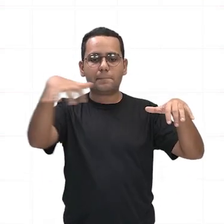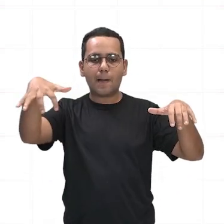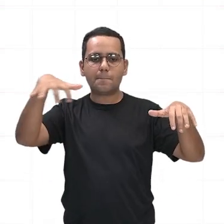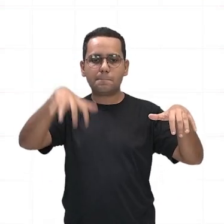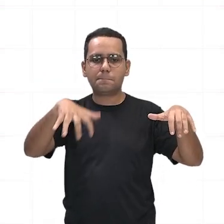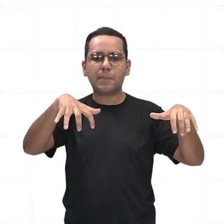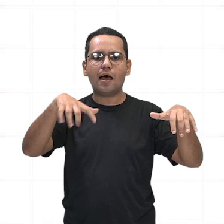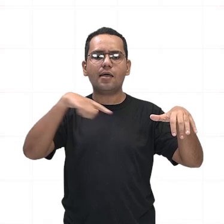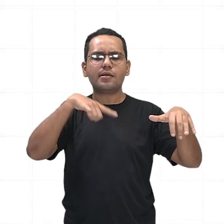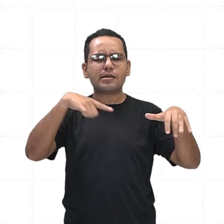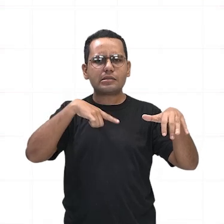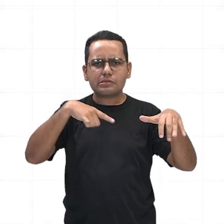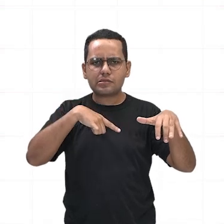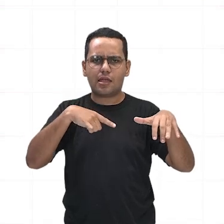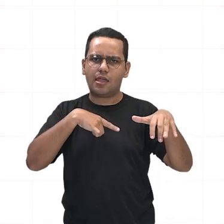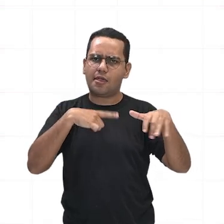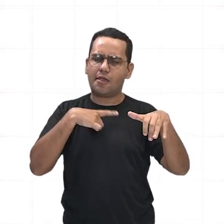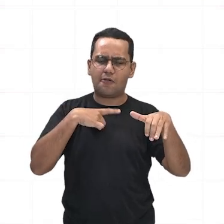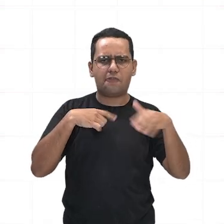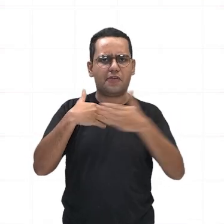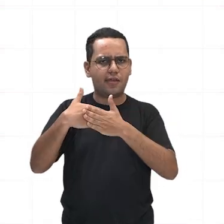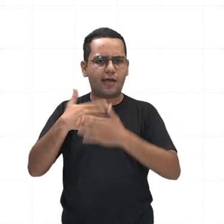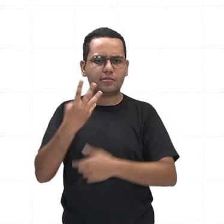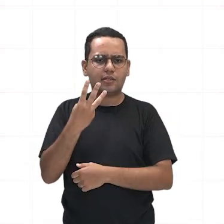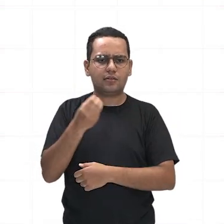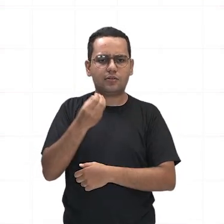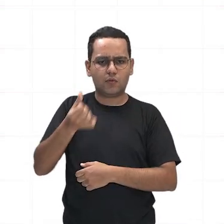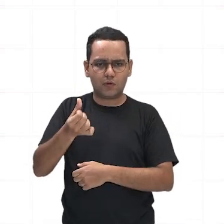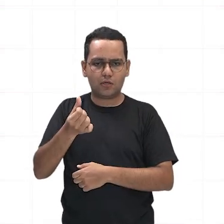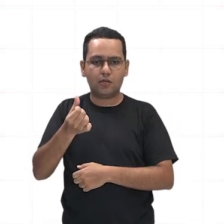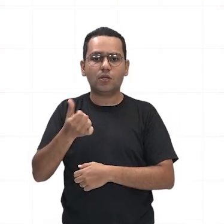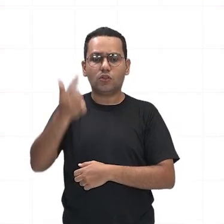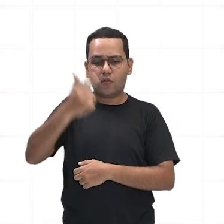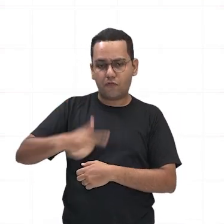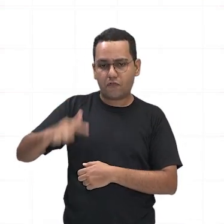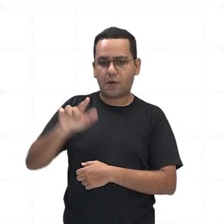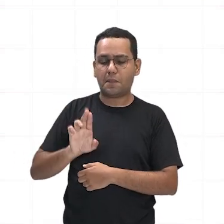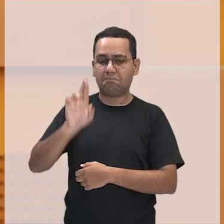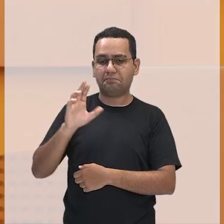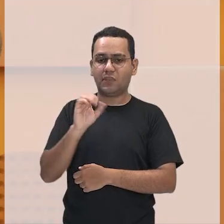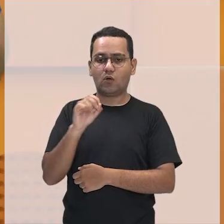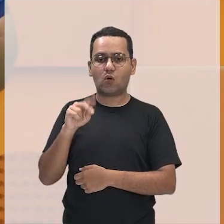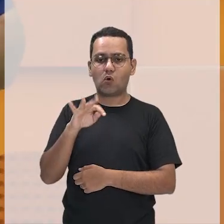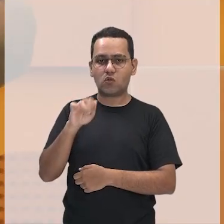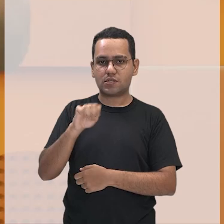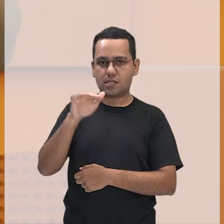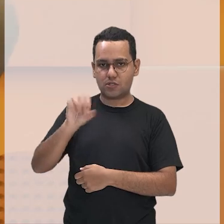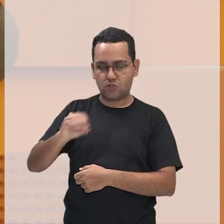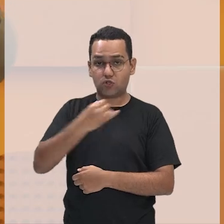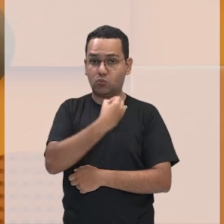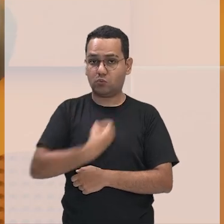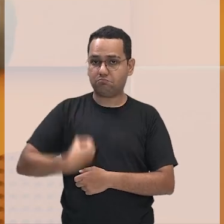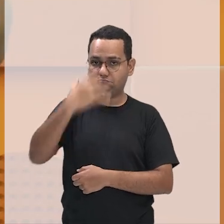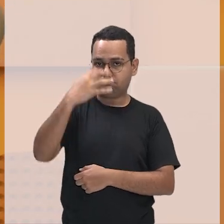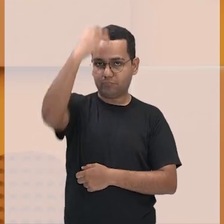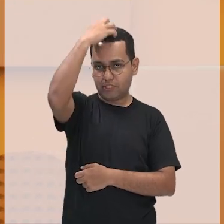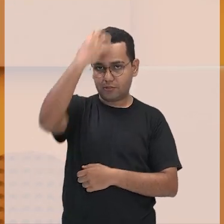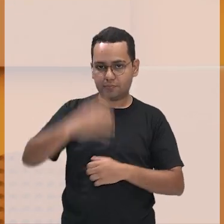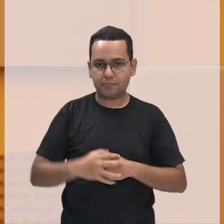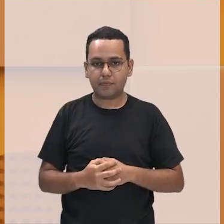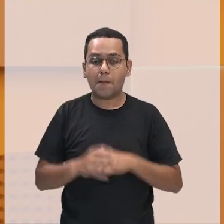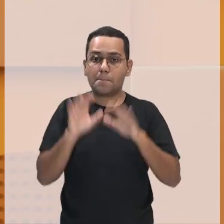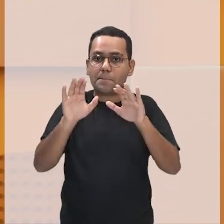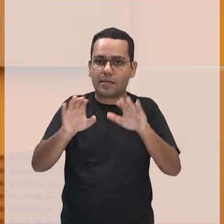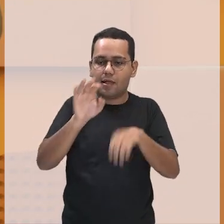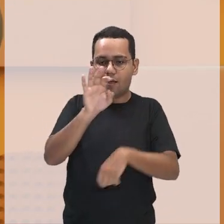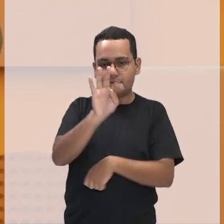até 306, quando Constantino foi novamente nomeado aí o quê? O imperador. Lembra também, a tetrarquia era uma